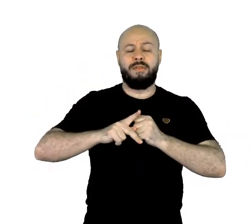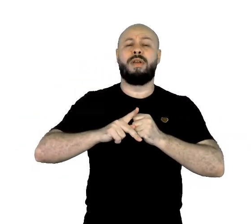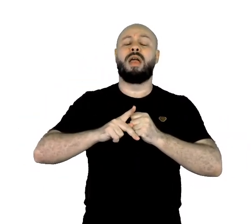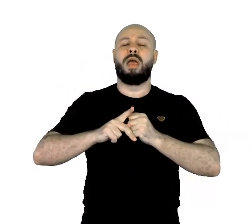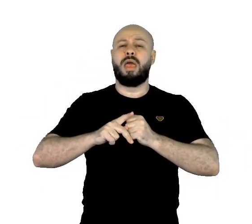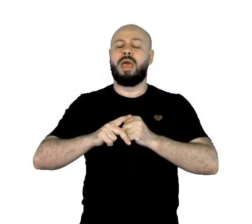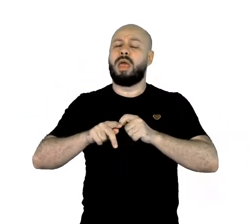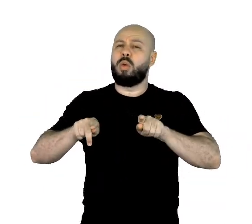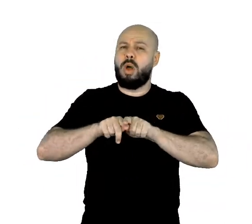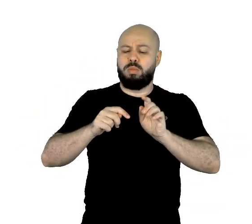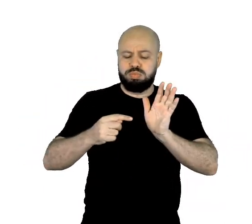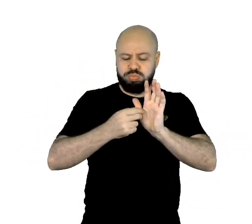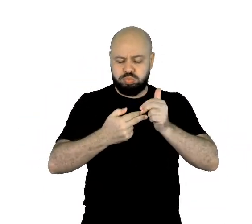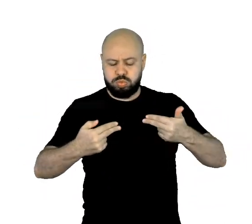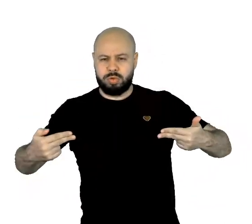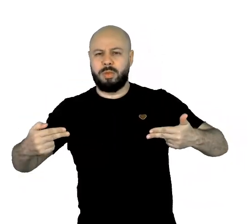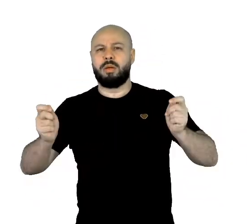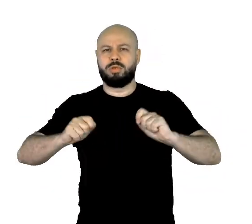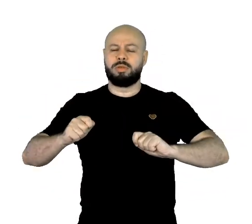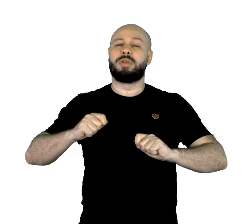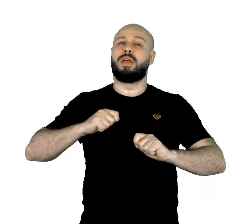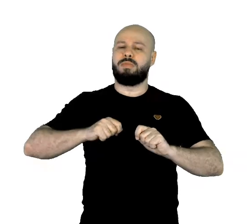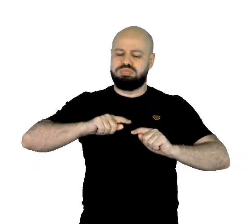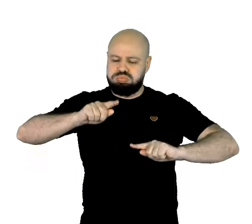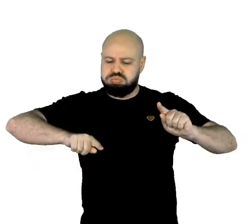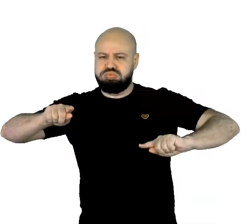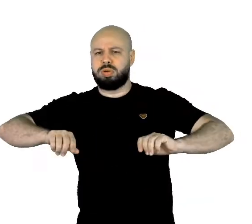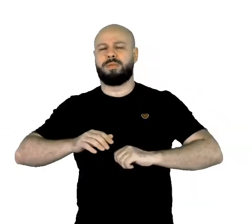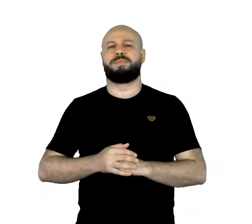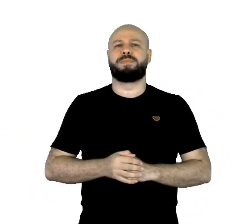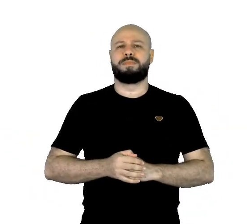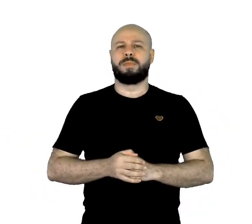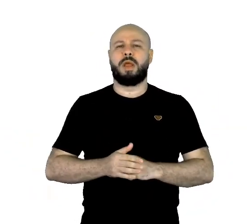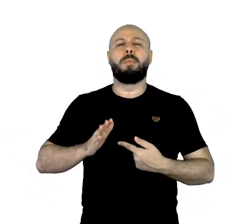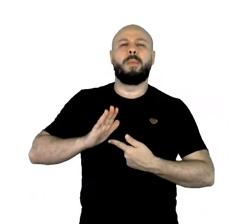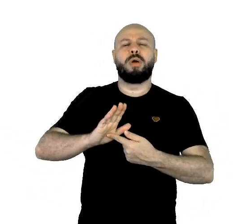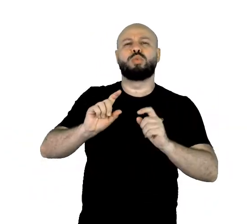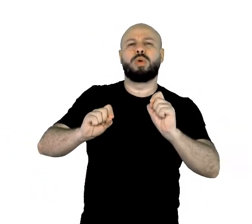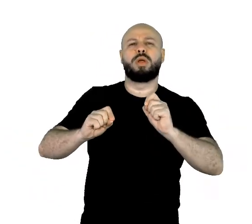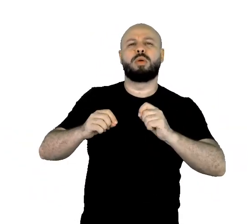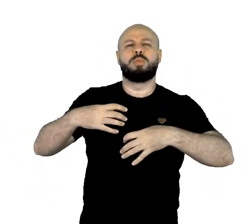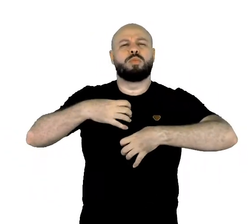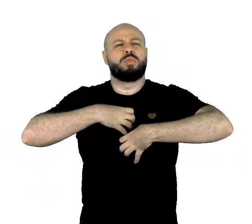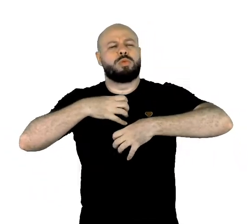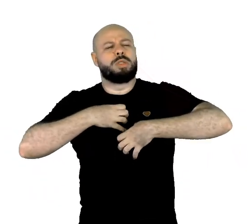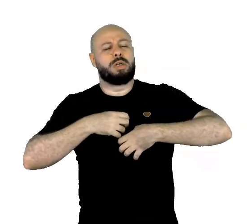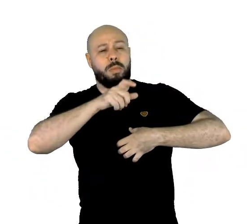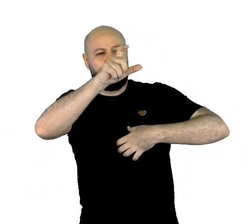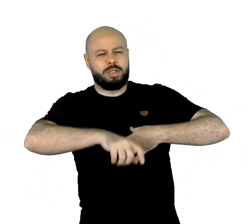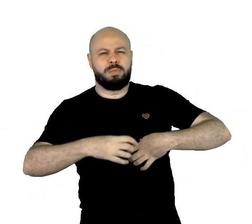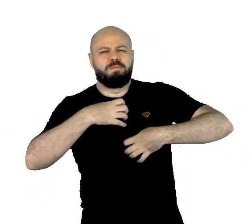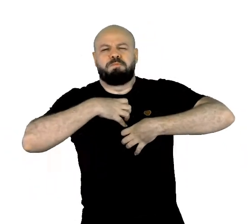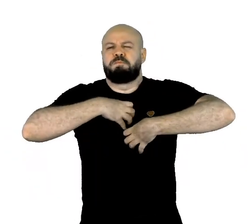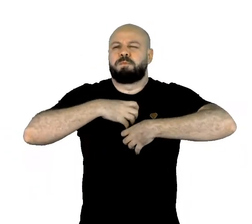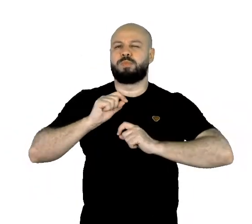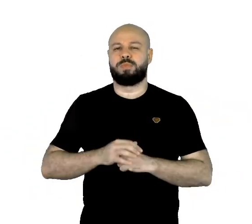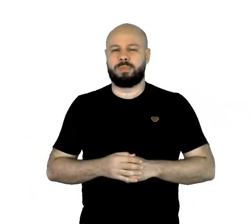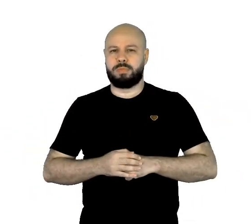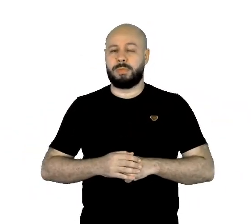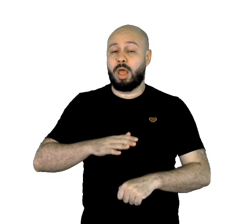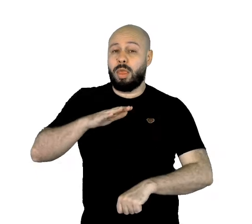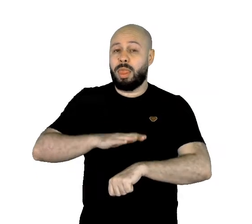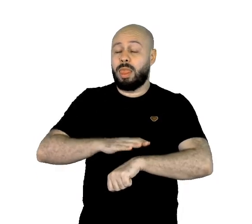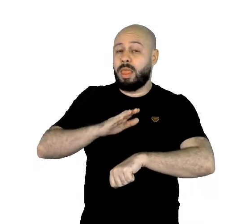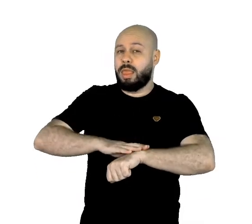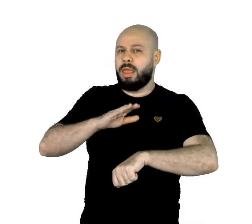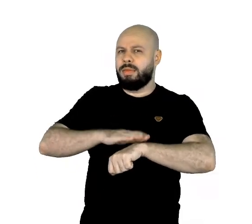de pontuação, apresentam de formas variadas, que indicam o modo do personagem, o tempo que se